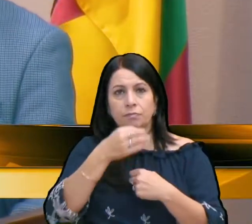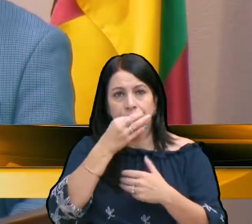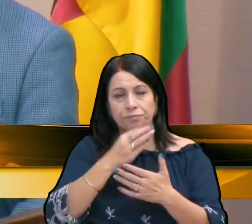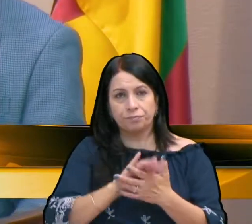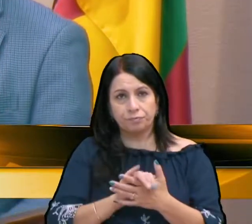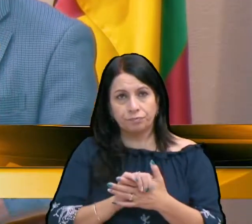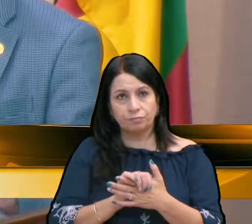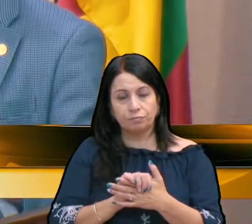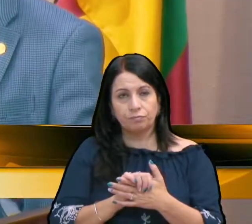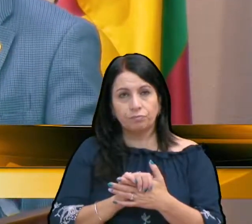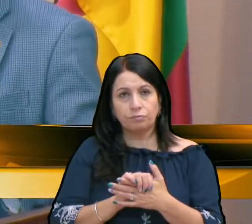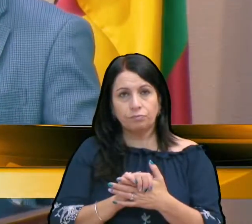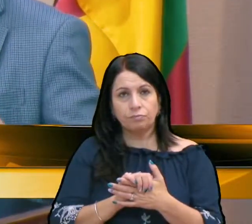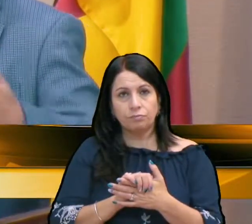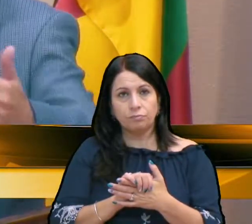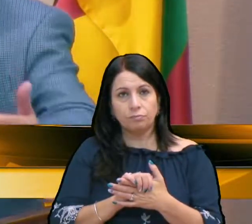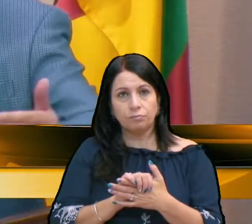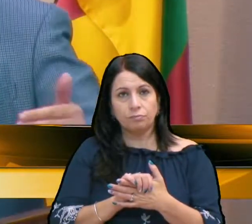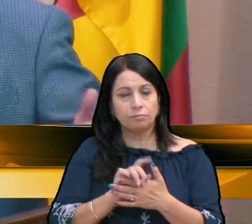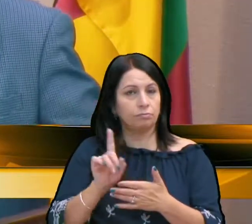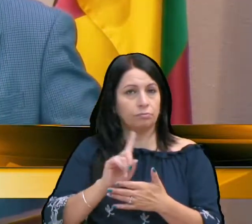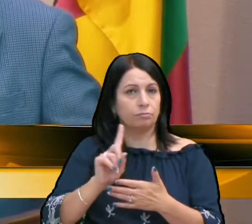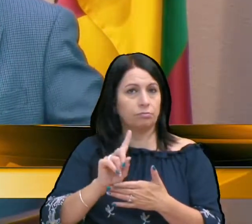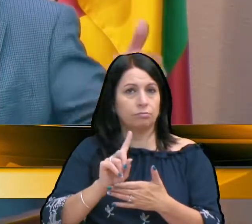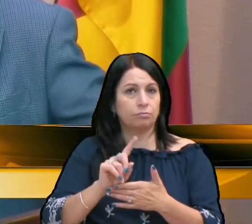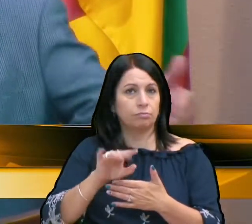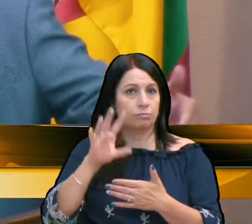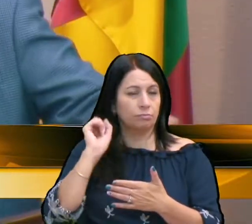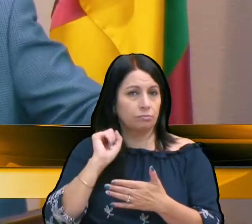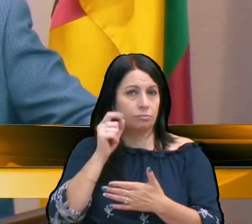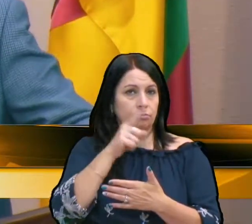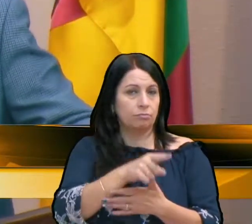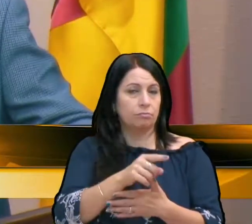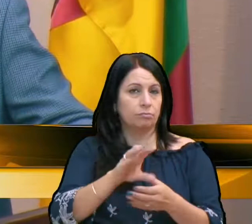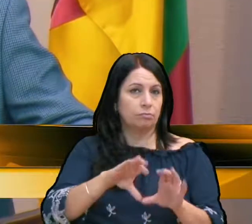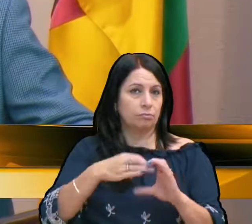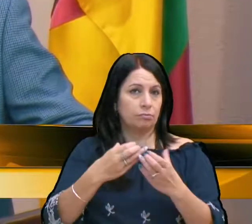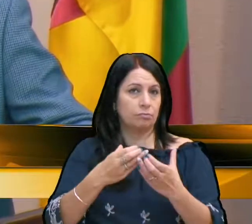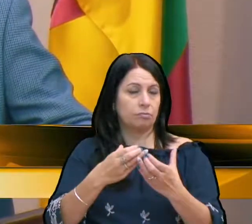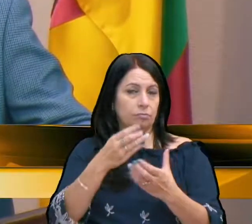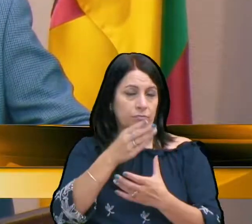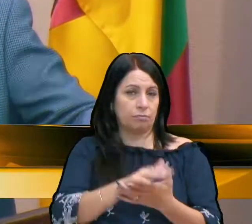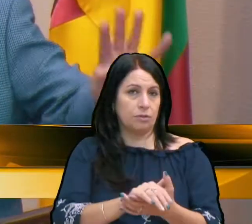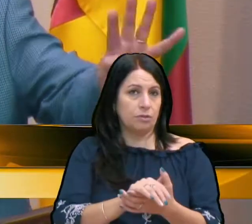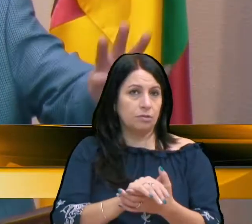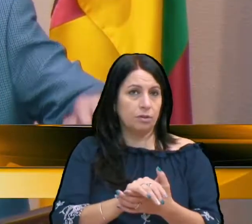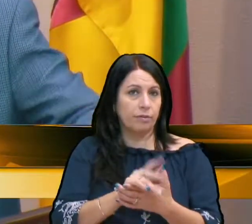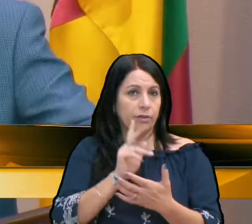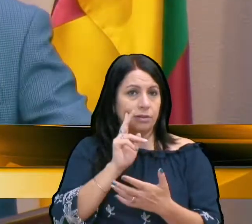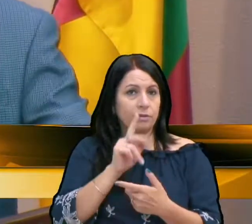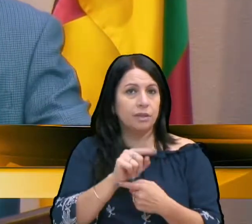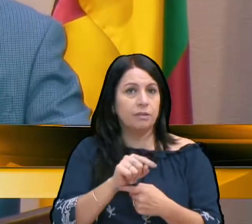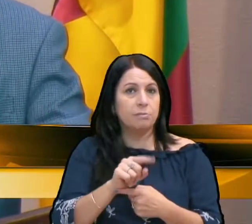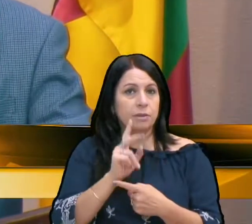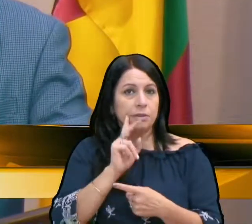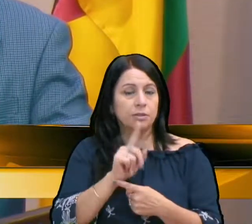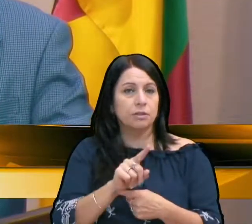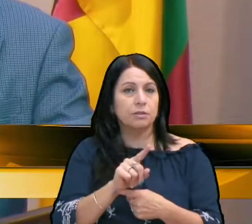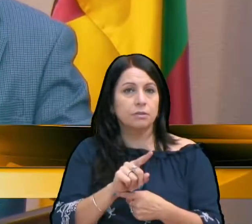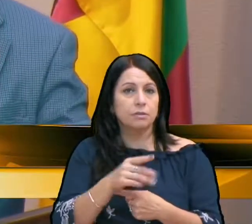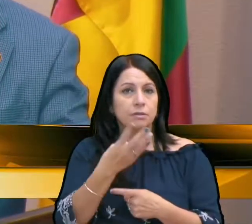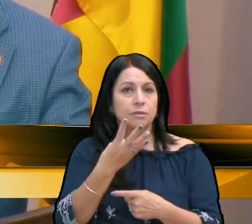Sul, que não ouve a comunidade por 4